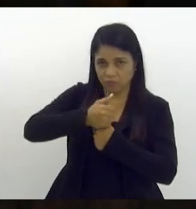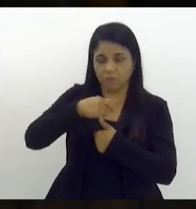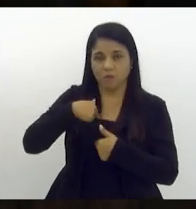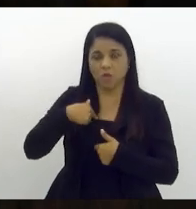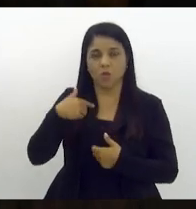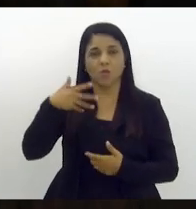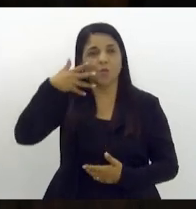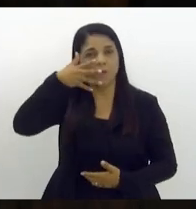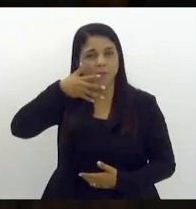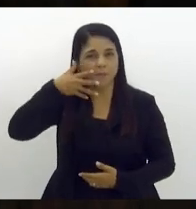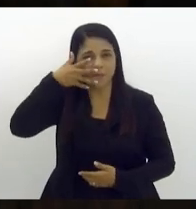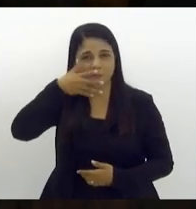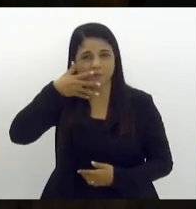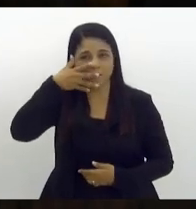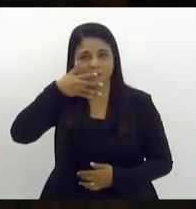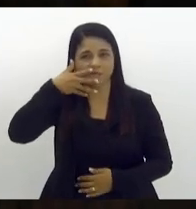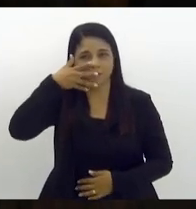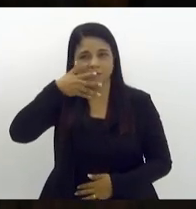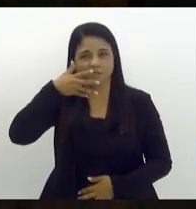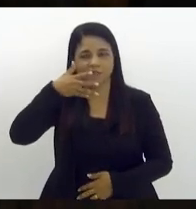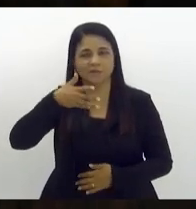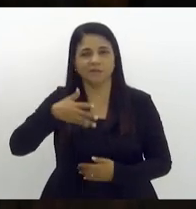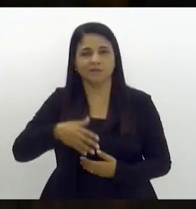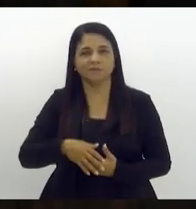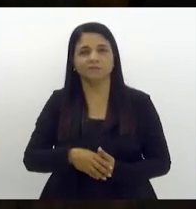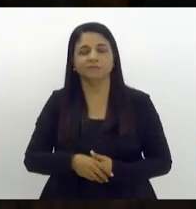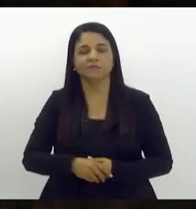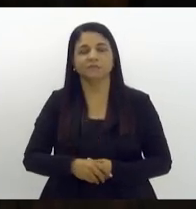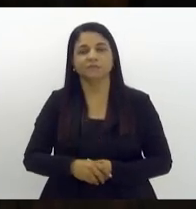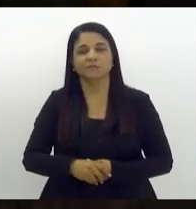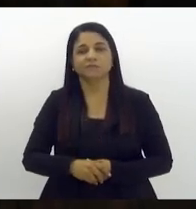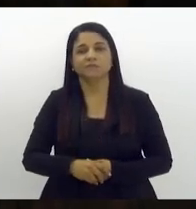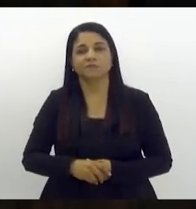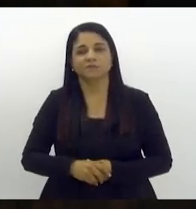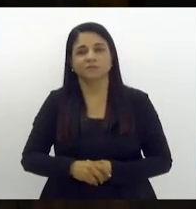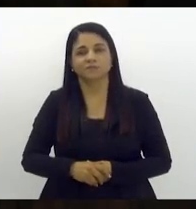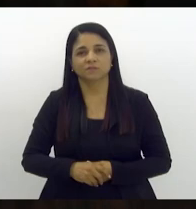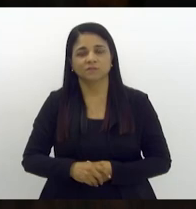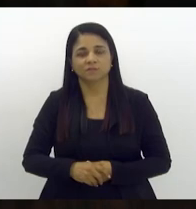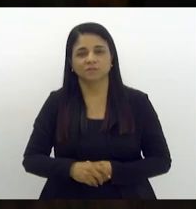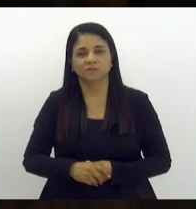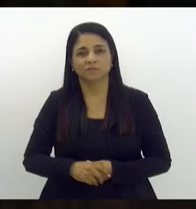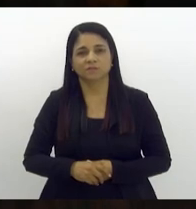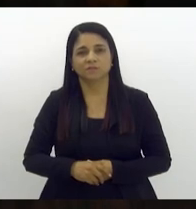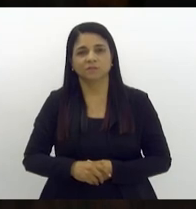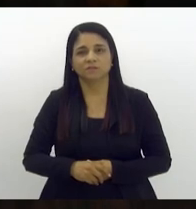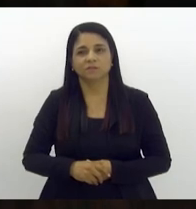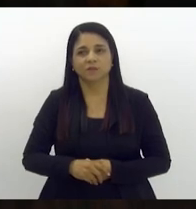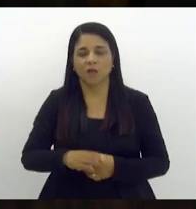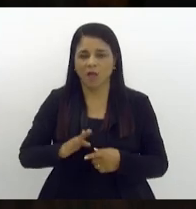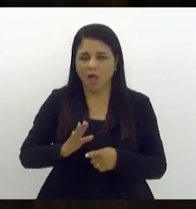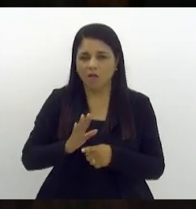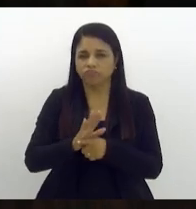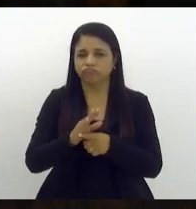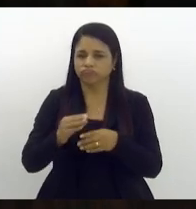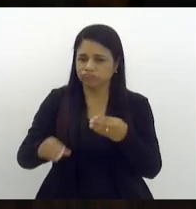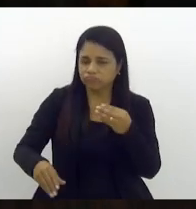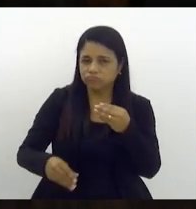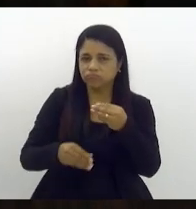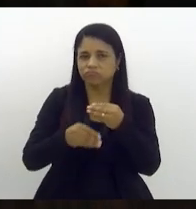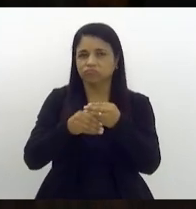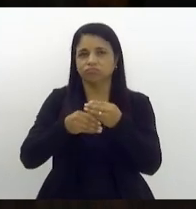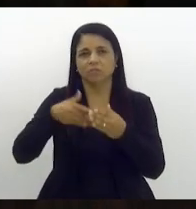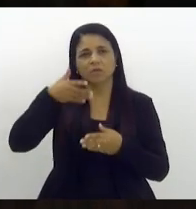o uso da fala, se assim for possível, e também corroborar com a fala do deputado Luiz Paulo